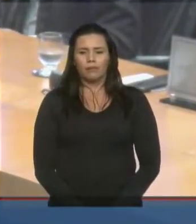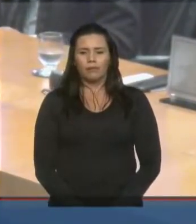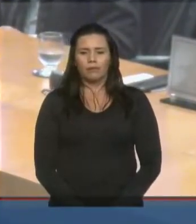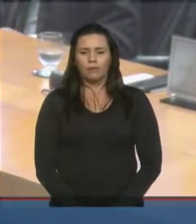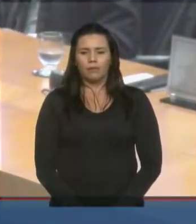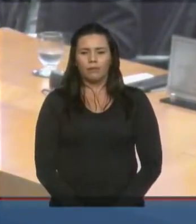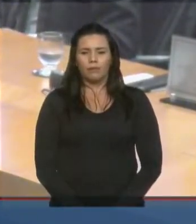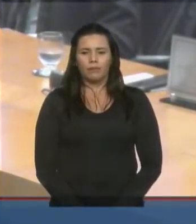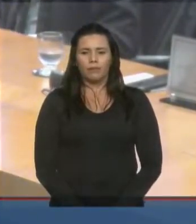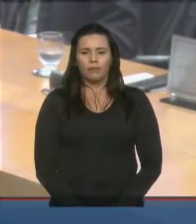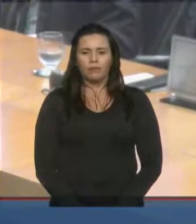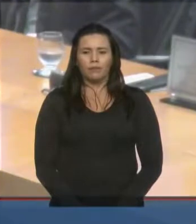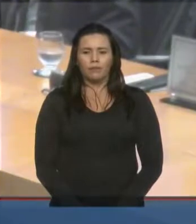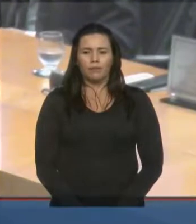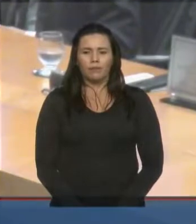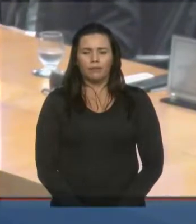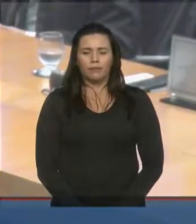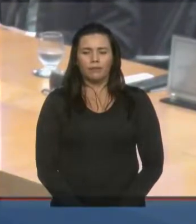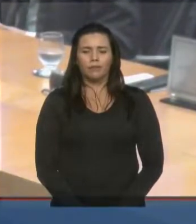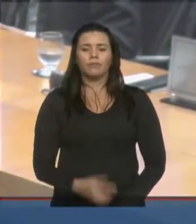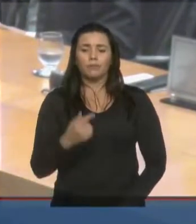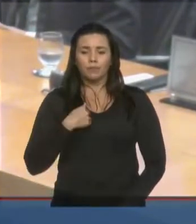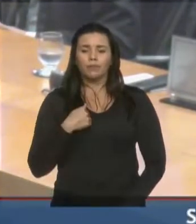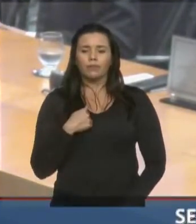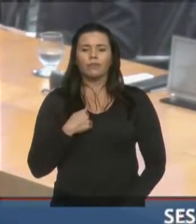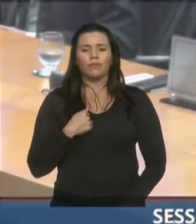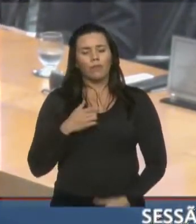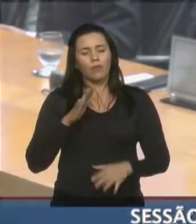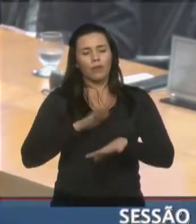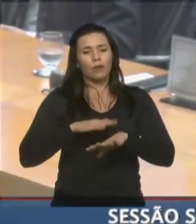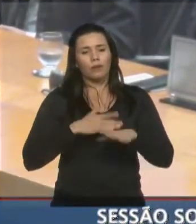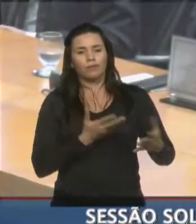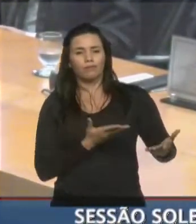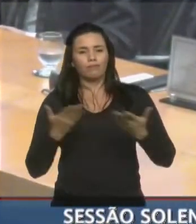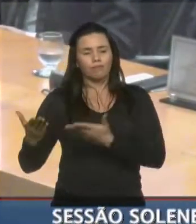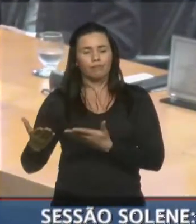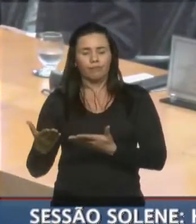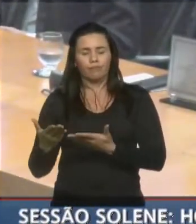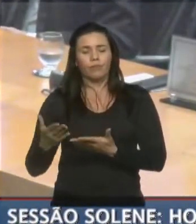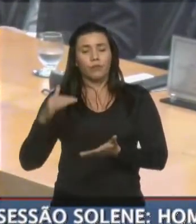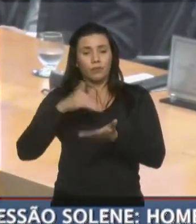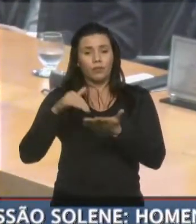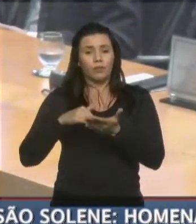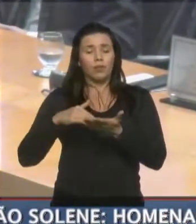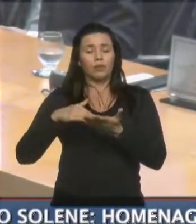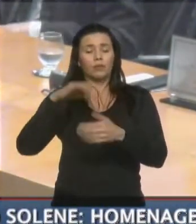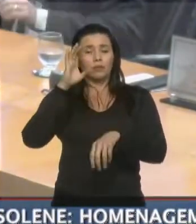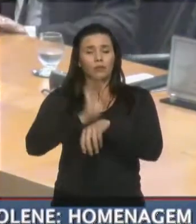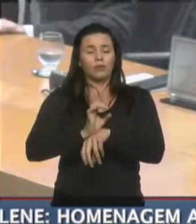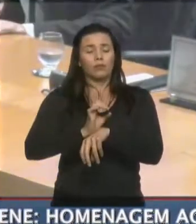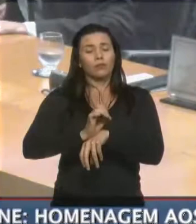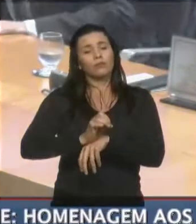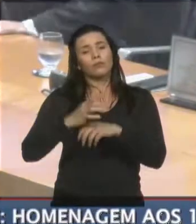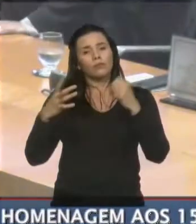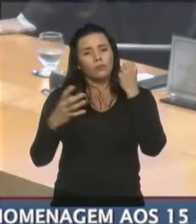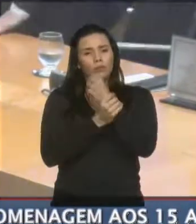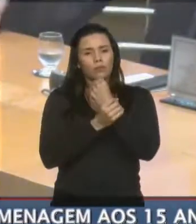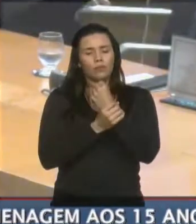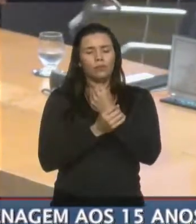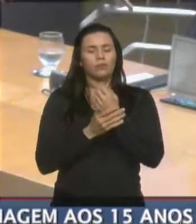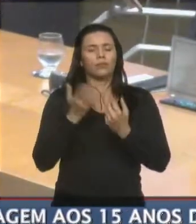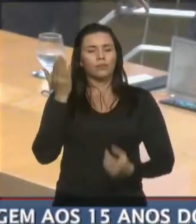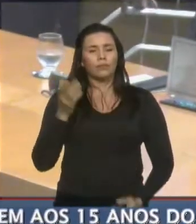Concedo a palavra ao excelentíssimo senhor Gerson Portela, secretário de Estado de Segurança.